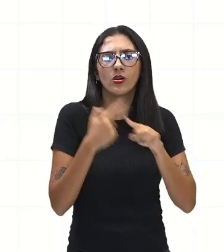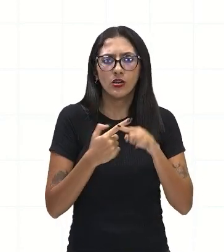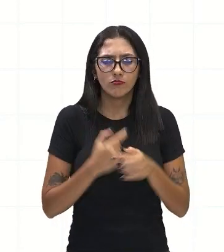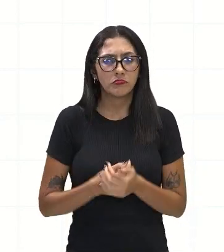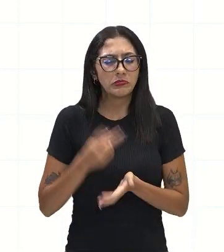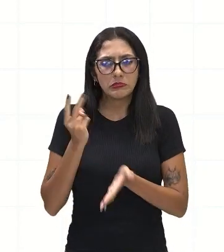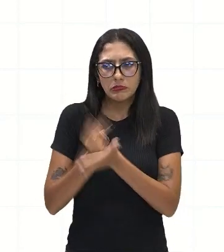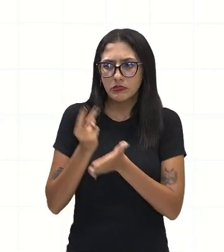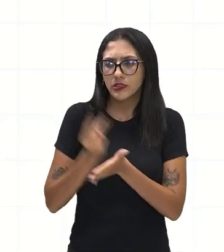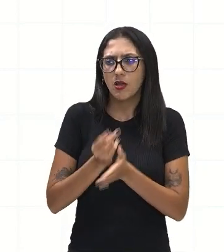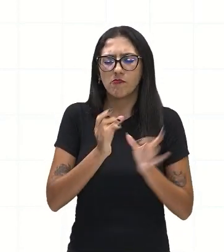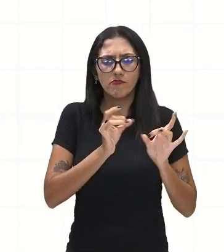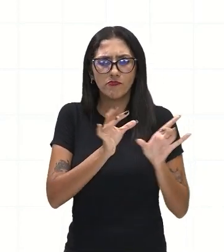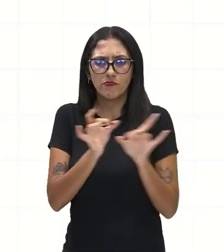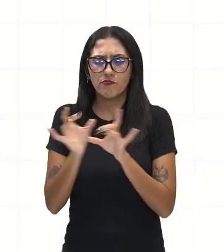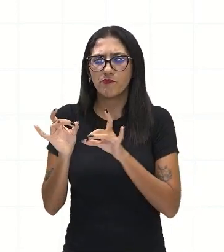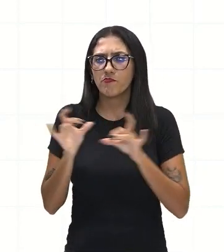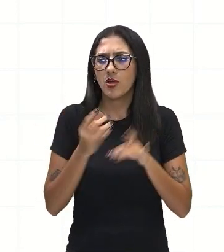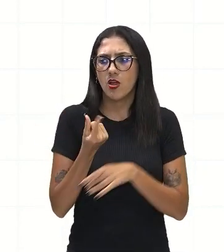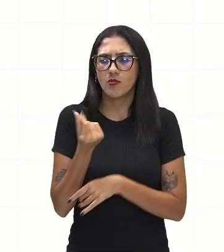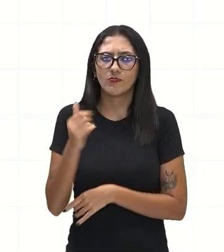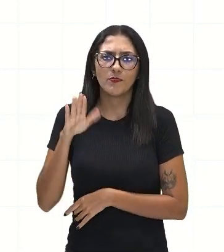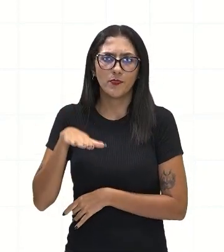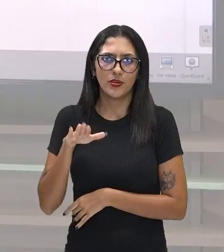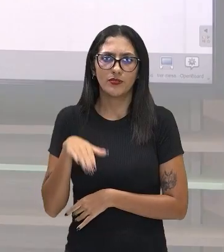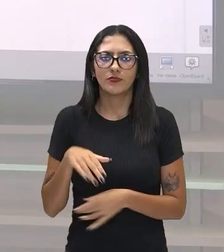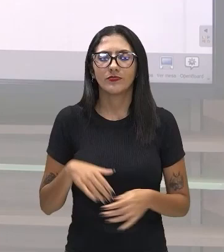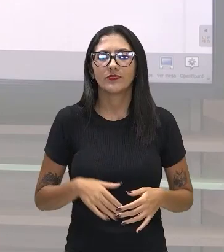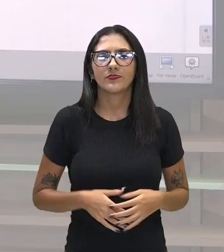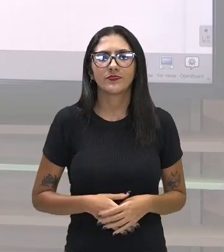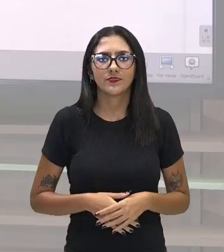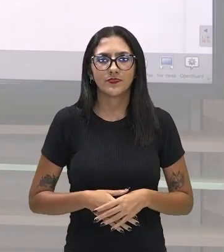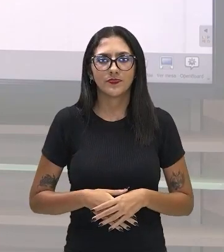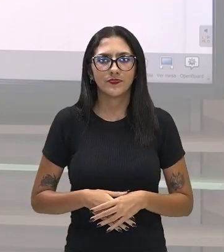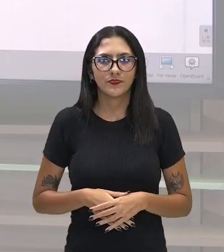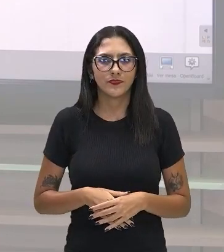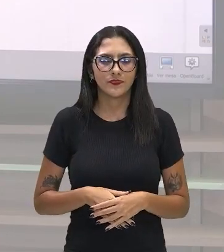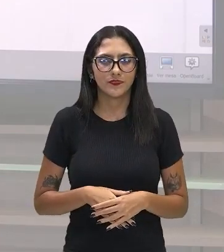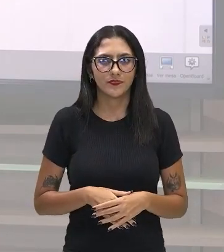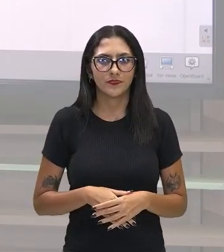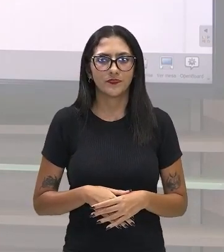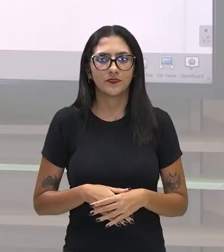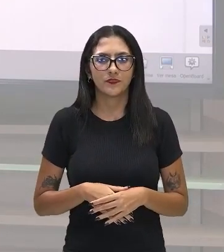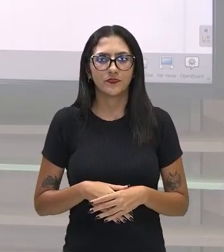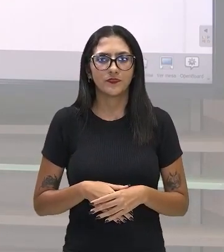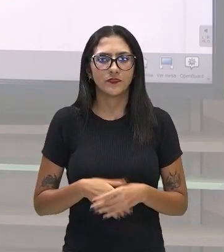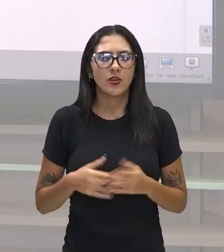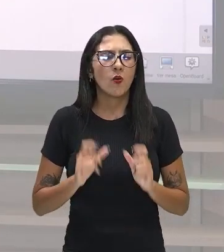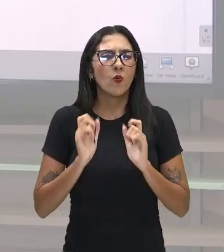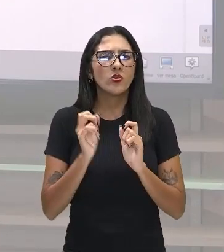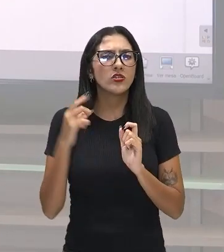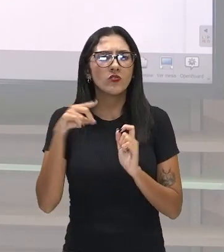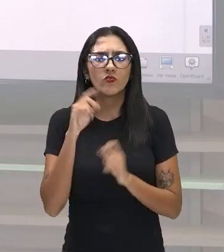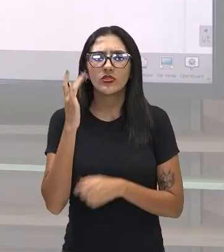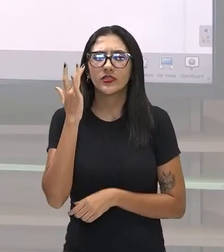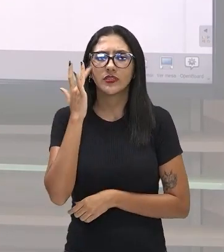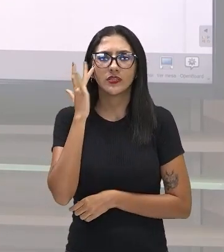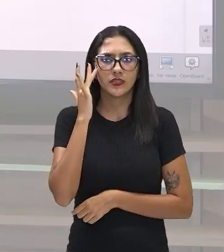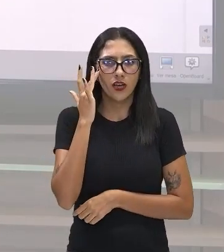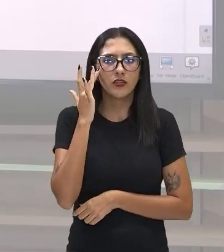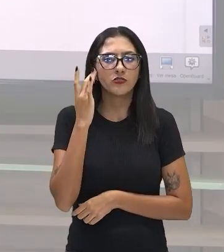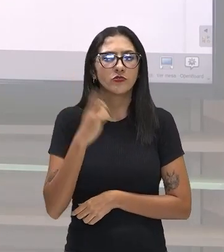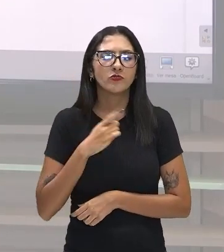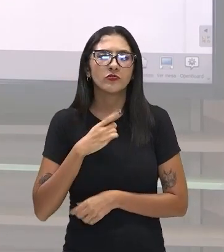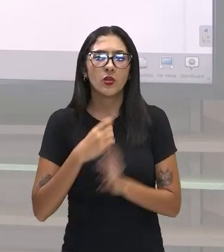sempre com promoção. Gente, o que é que vocês acham aqui? Aqui eu tenho um